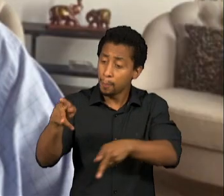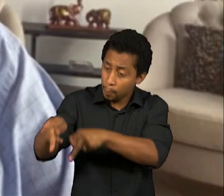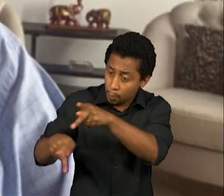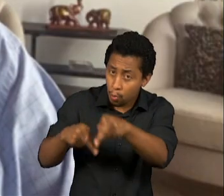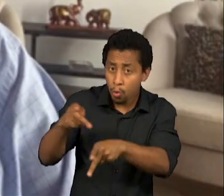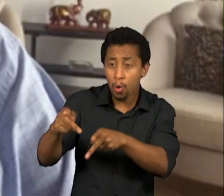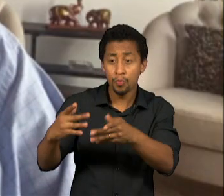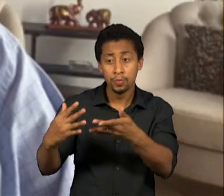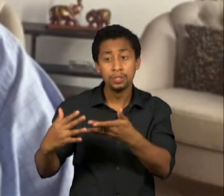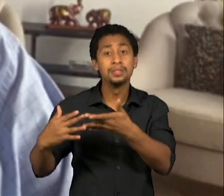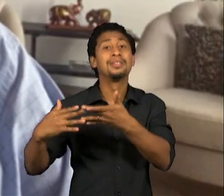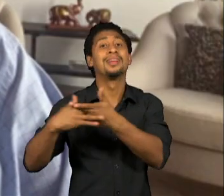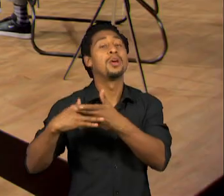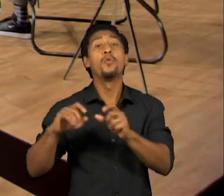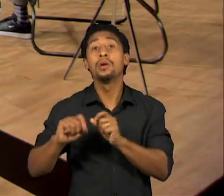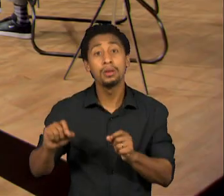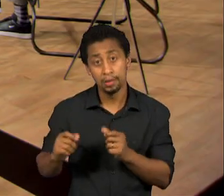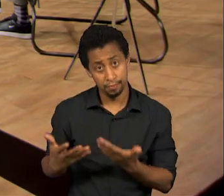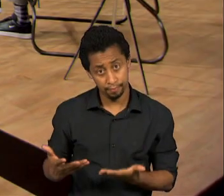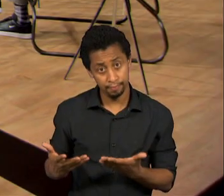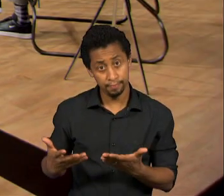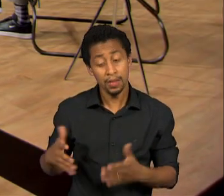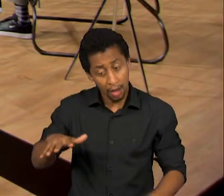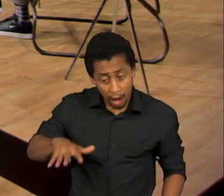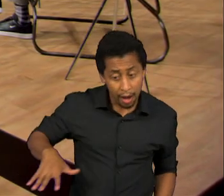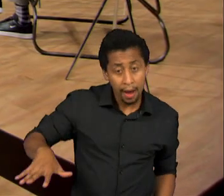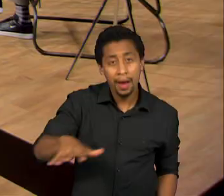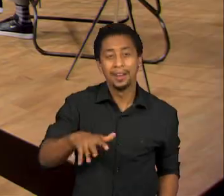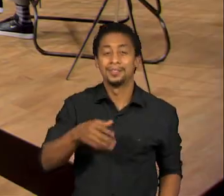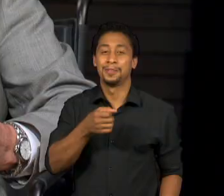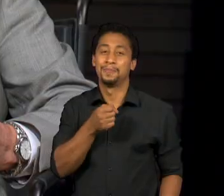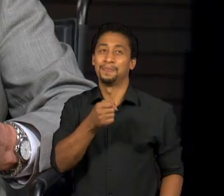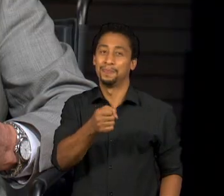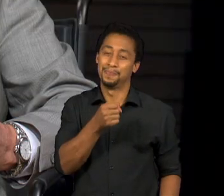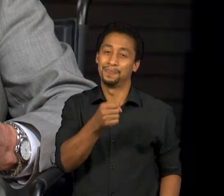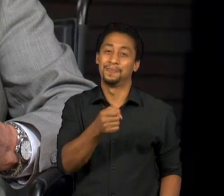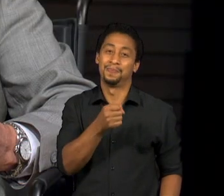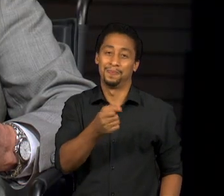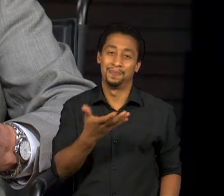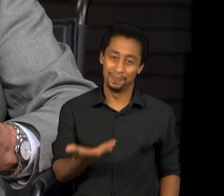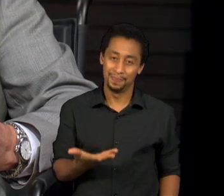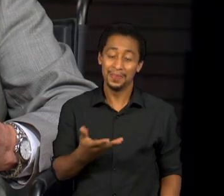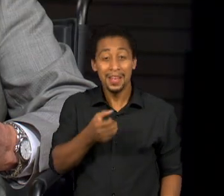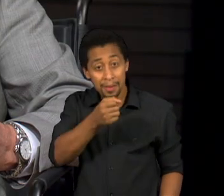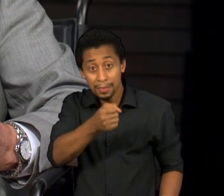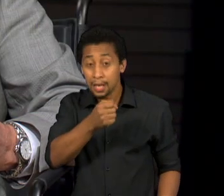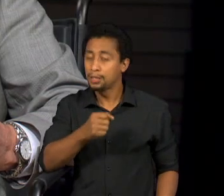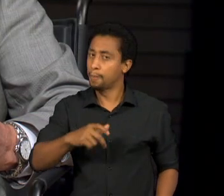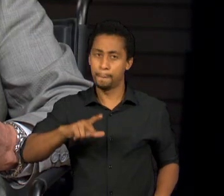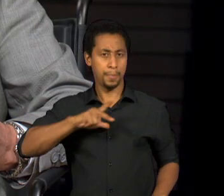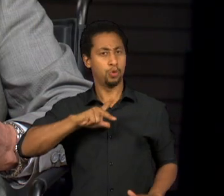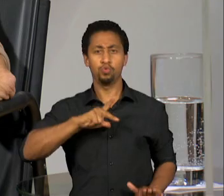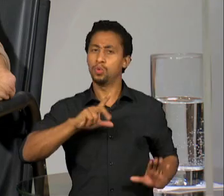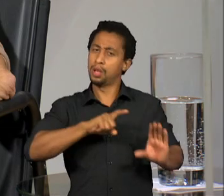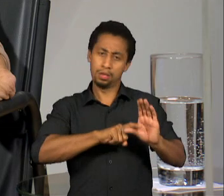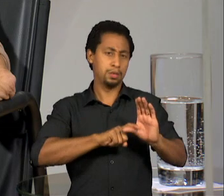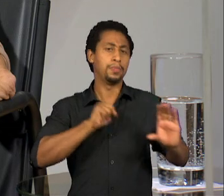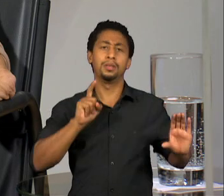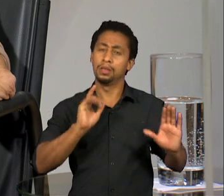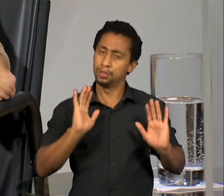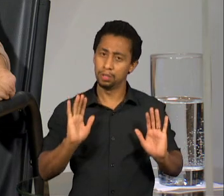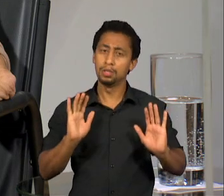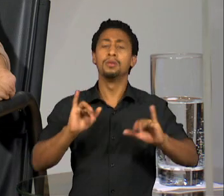é a instituição da imprensa. A imprensa é um método particular de verificação dos acontecimentos, é